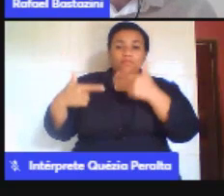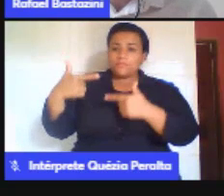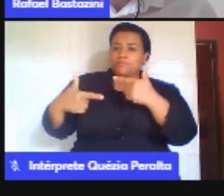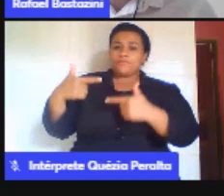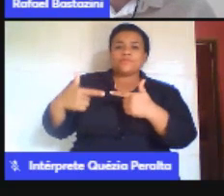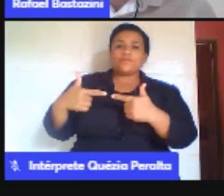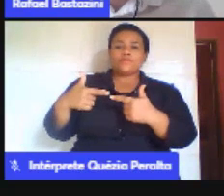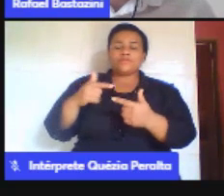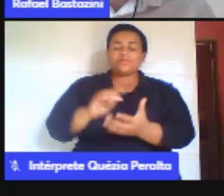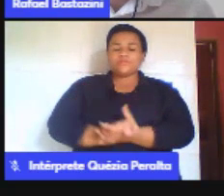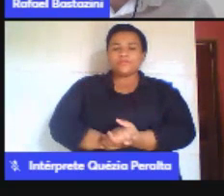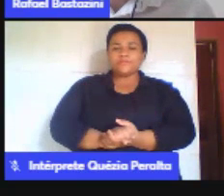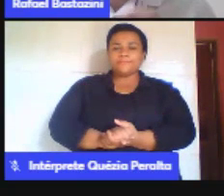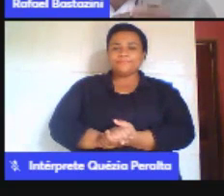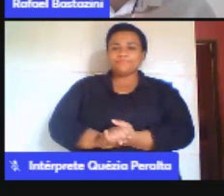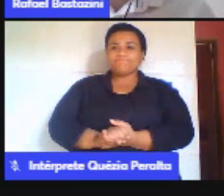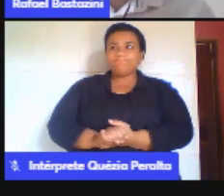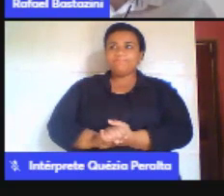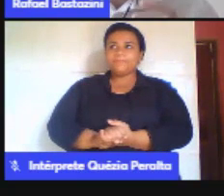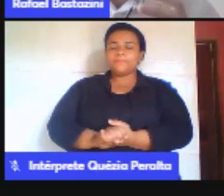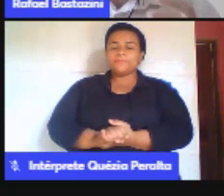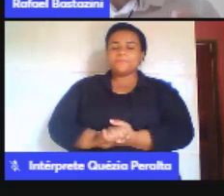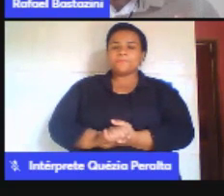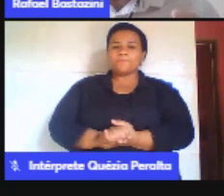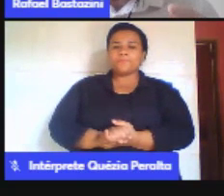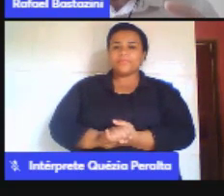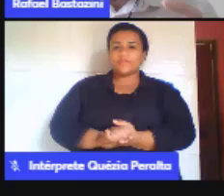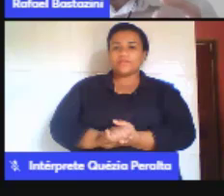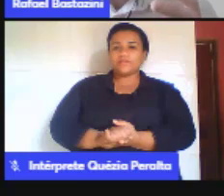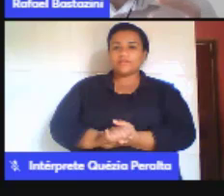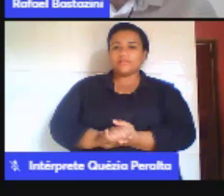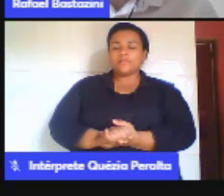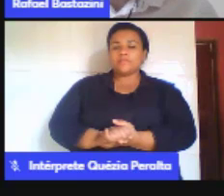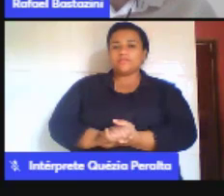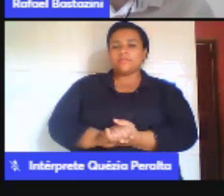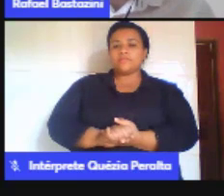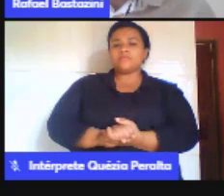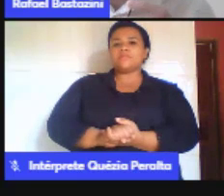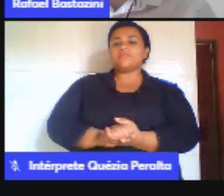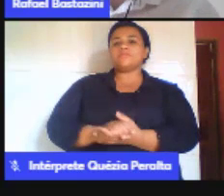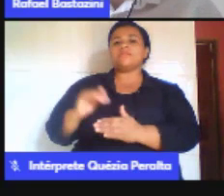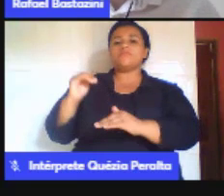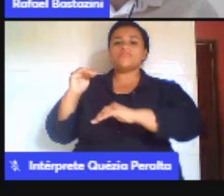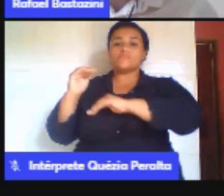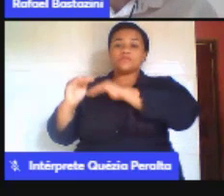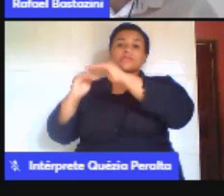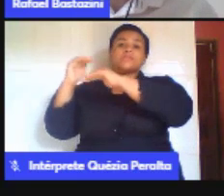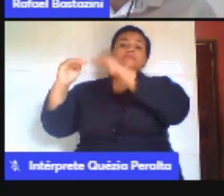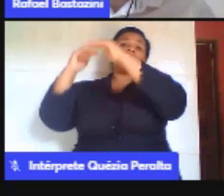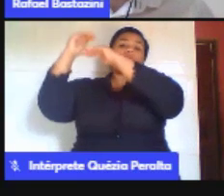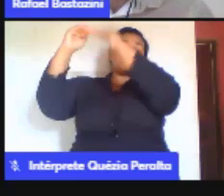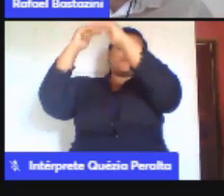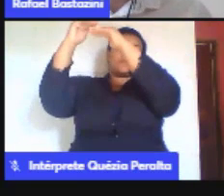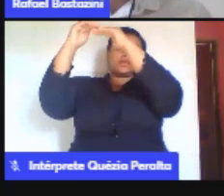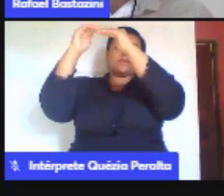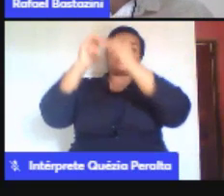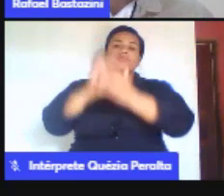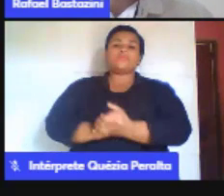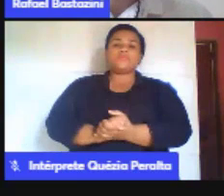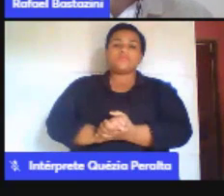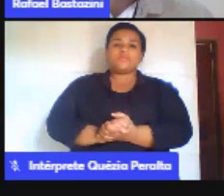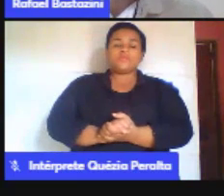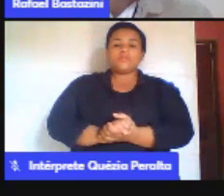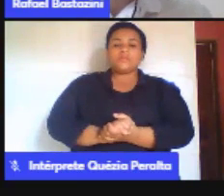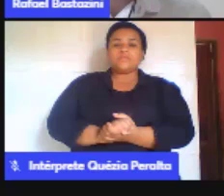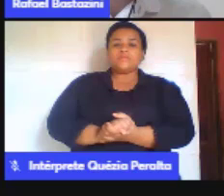médios e grandes produtores. Ou seja, esses produtores que já tinham uma condição melhor do que